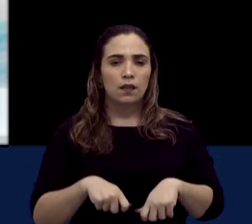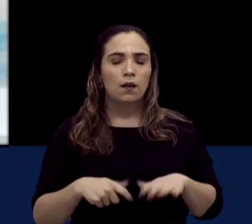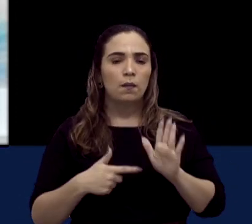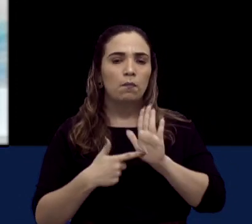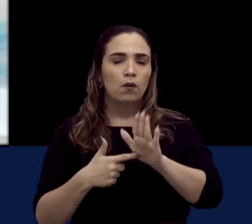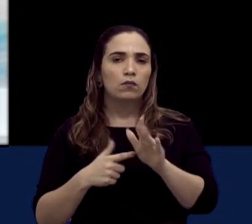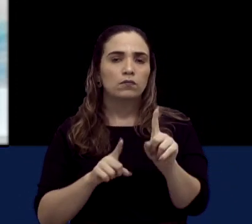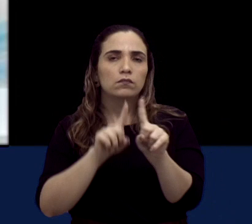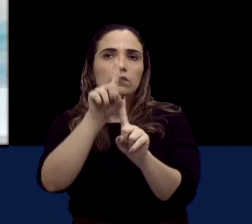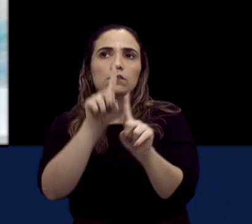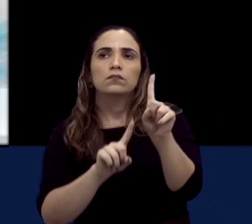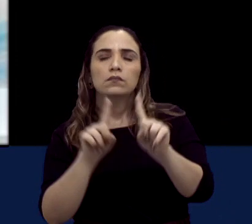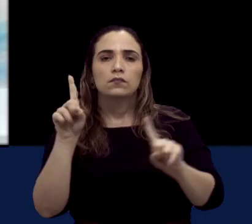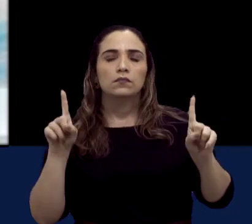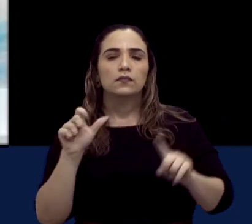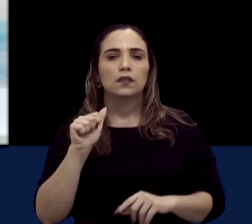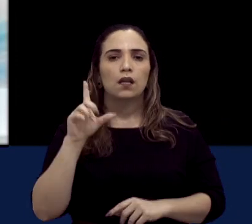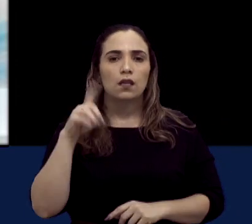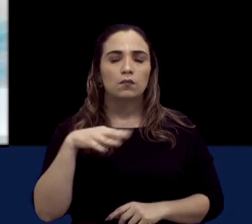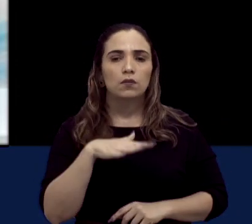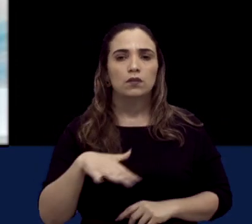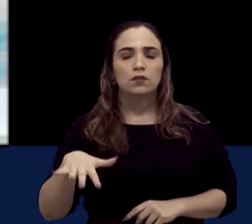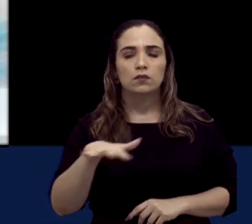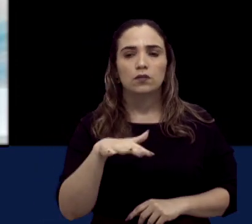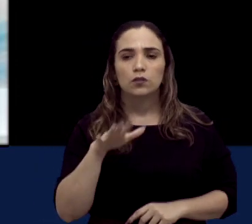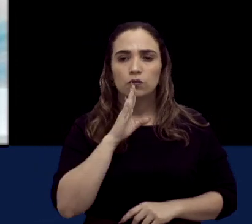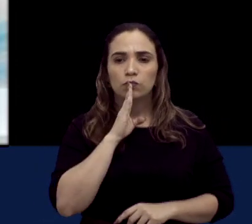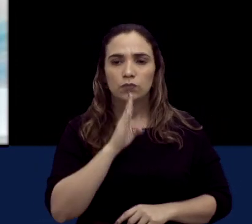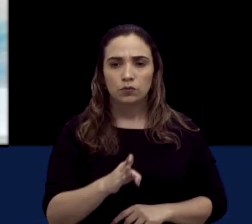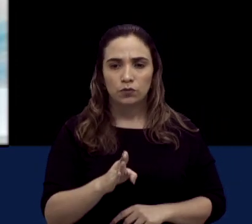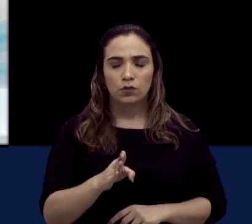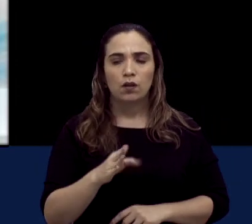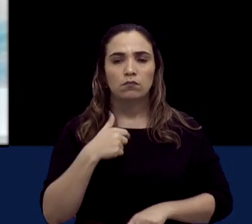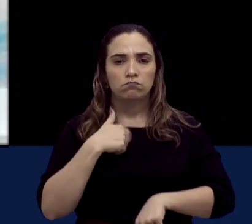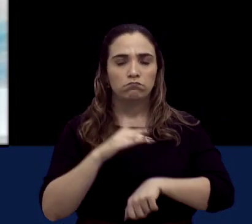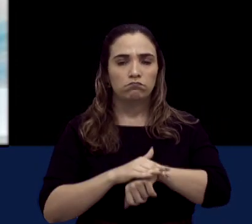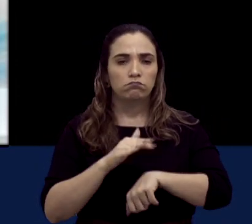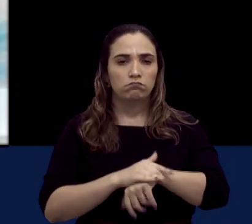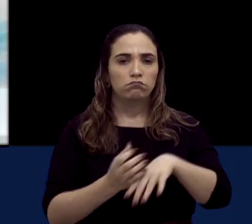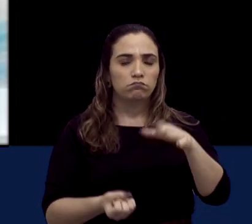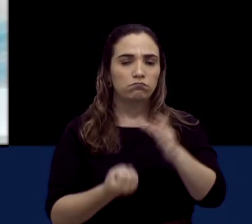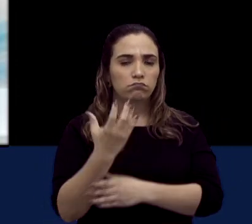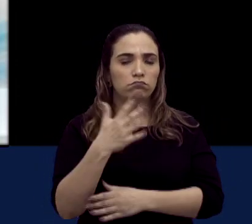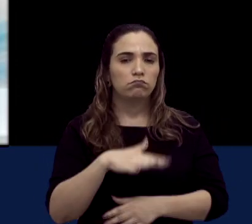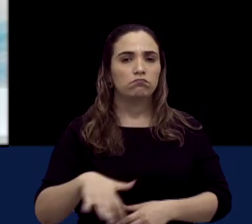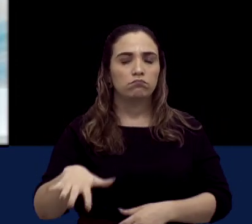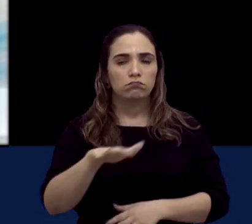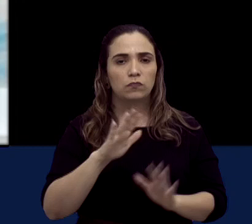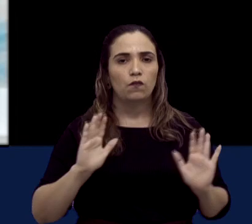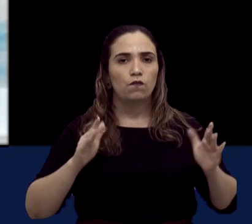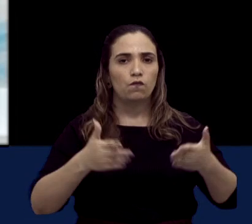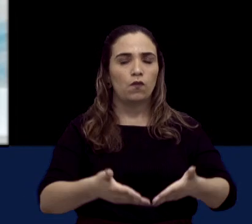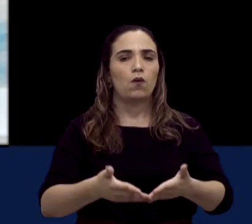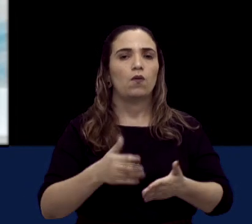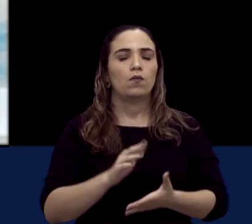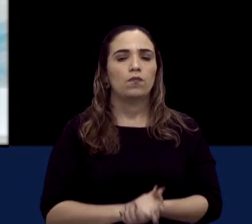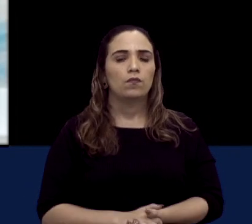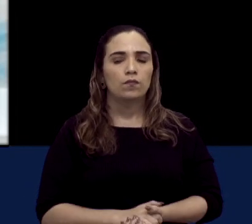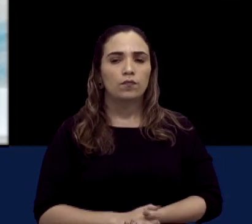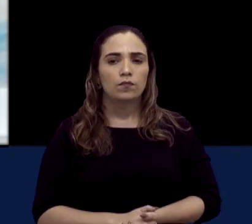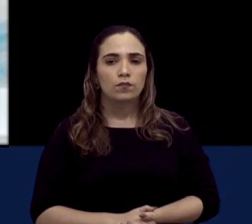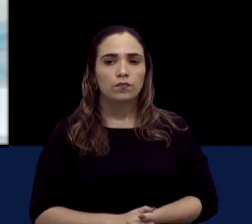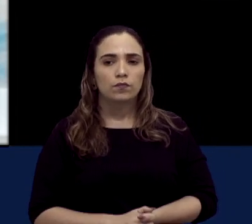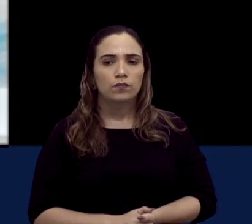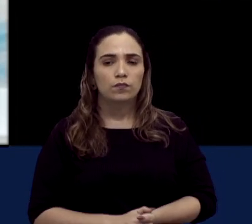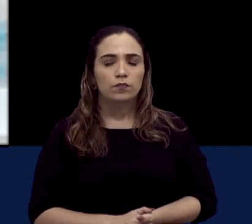indícios para a própria administração direta e implantar um modelo de gestão com foco no resultado, né? Que é o que eu disse